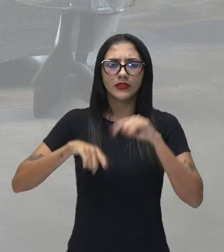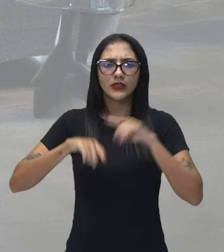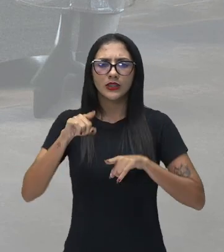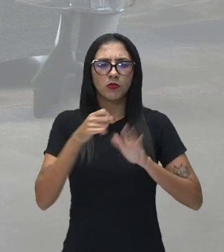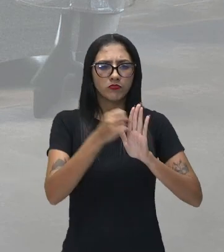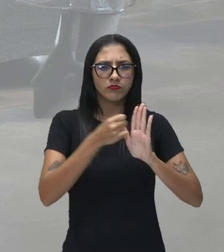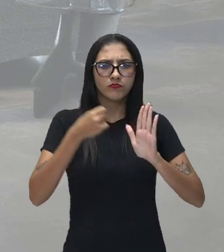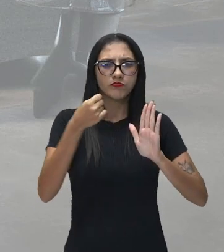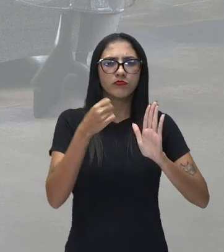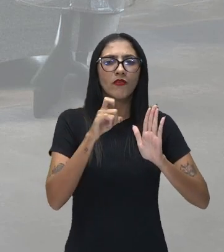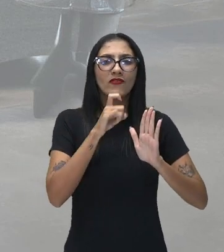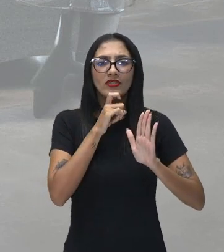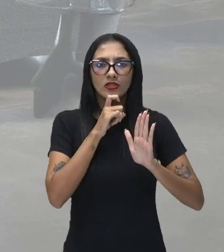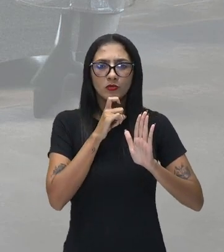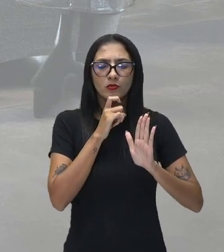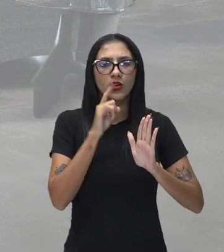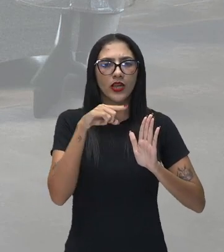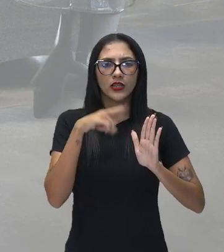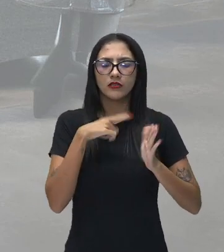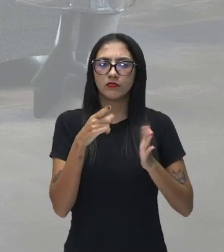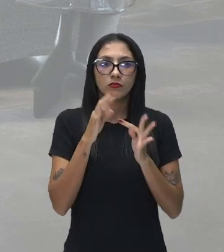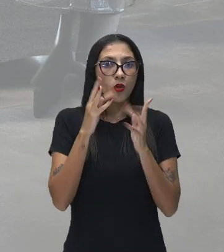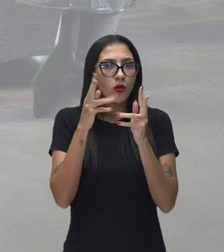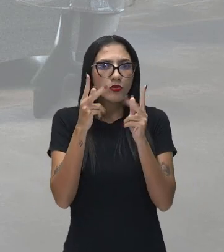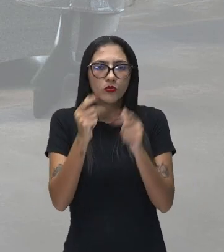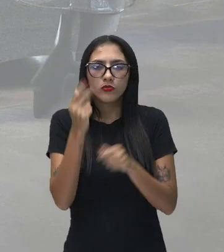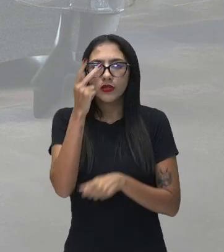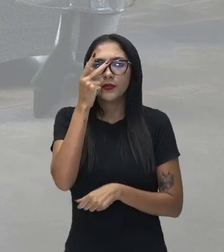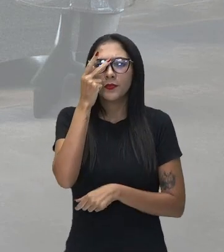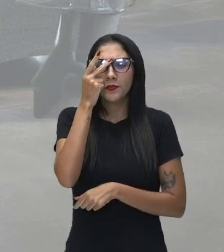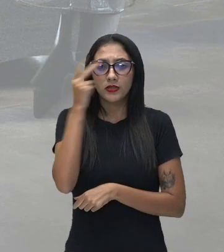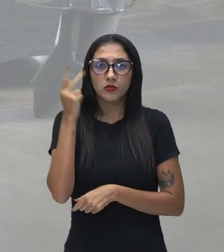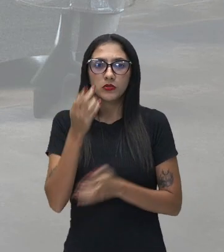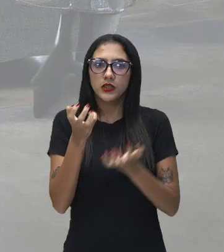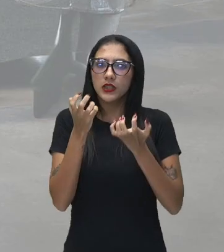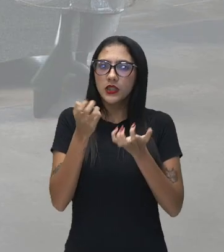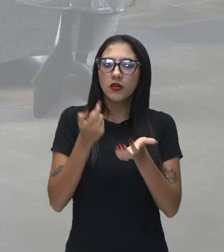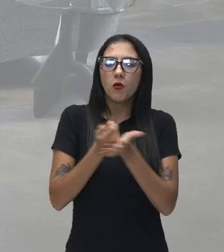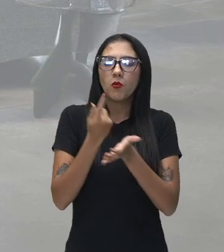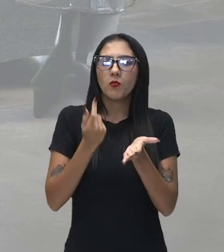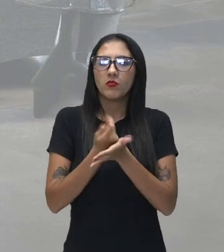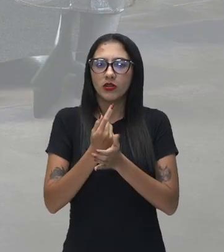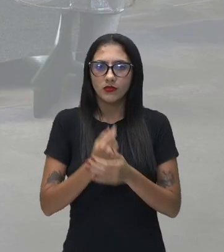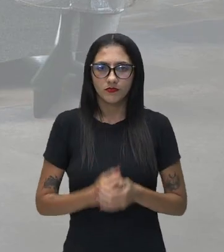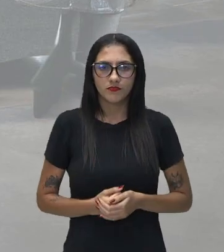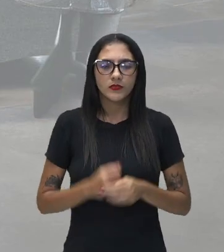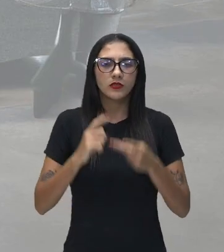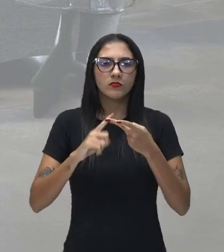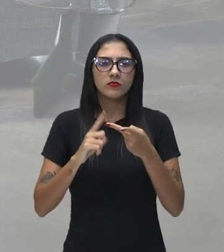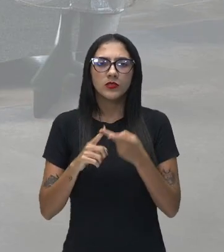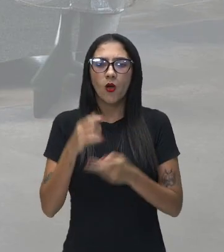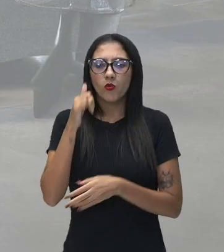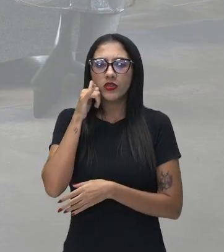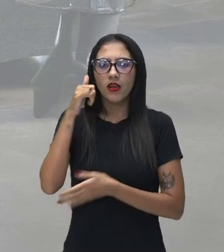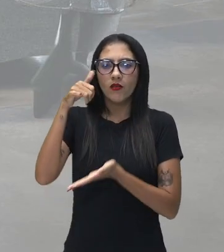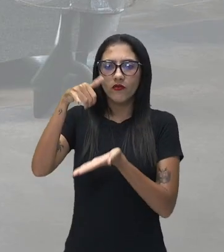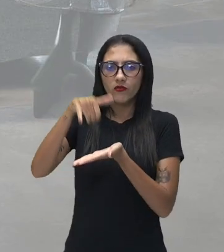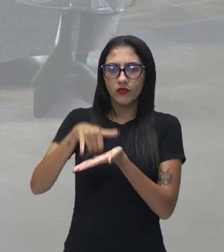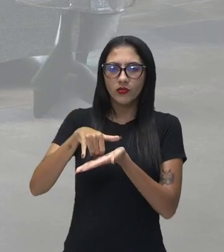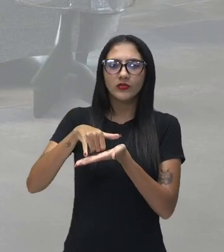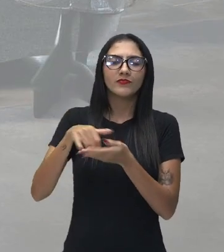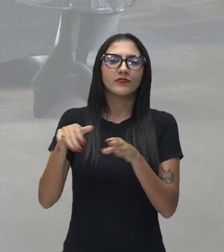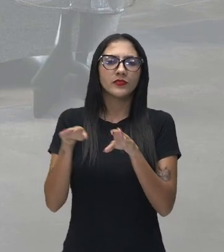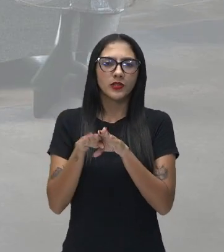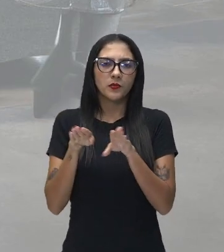de tecnologia naquele momento, era um dos sonhos de consumo da maioria das donas de casa. O telefone também, né, que pouco antes